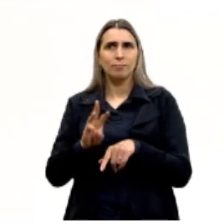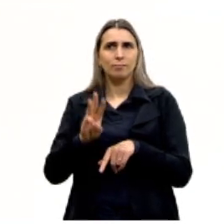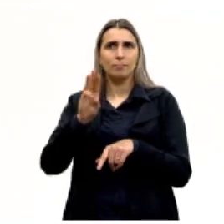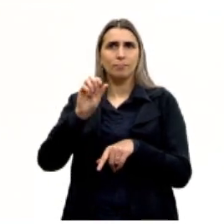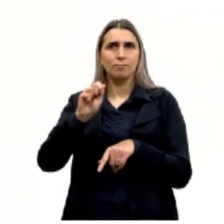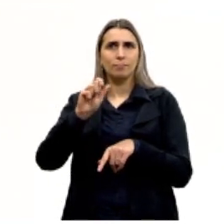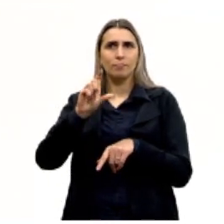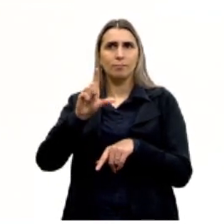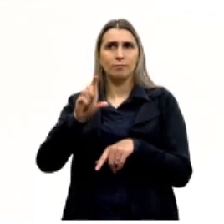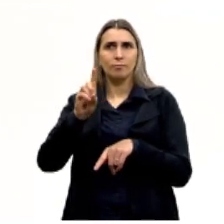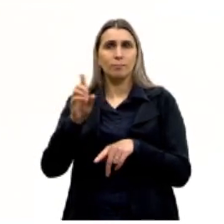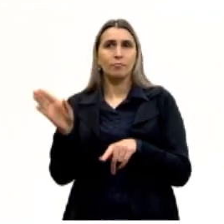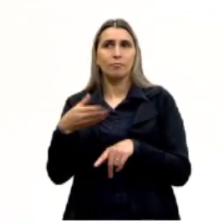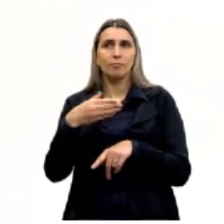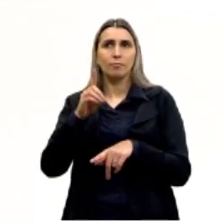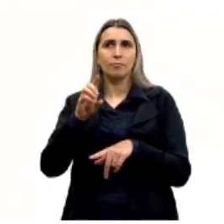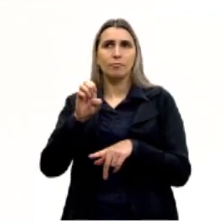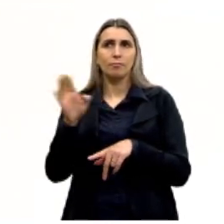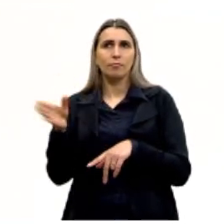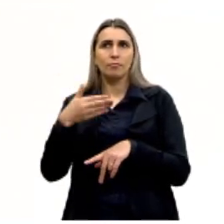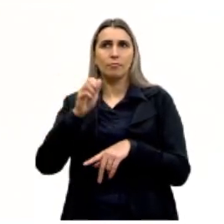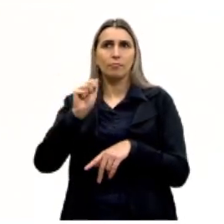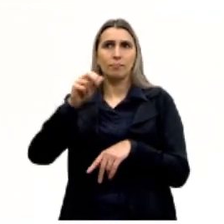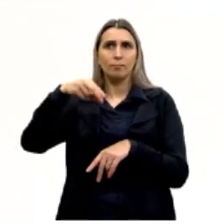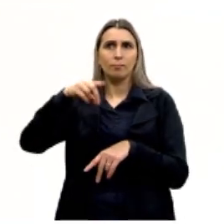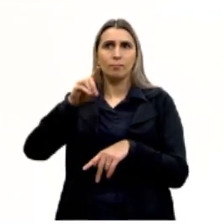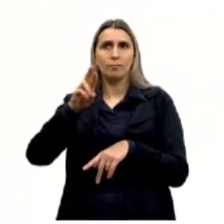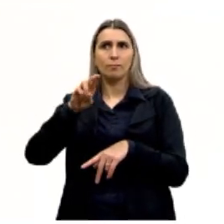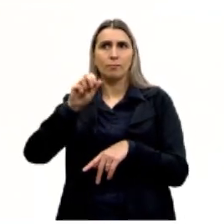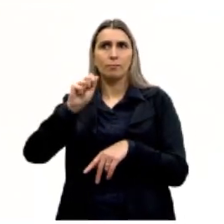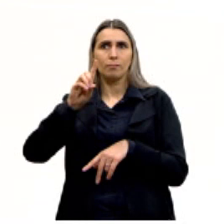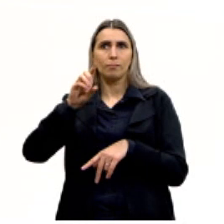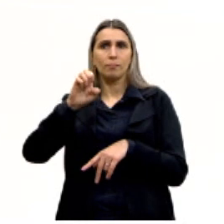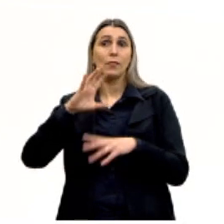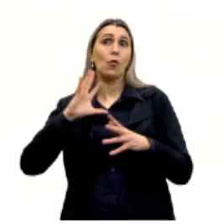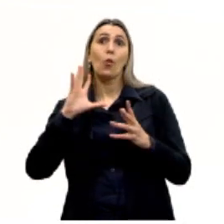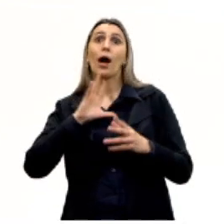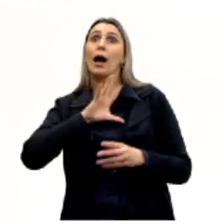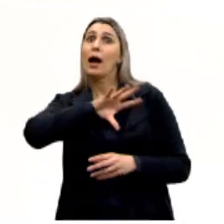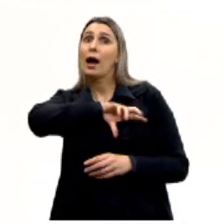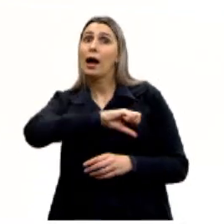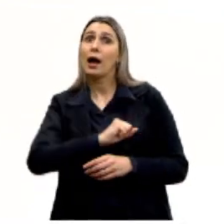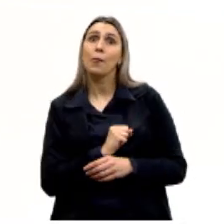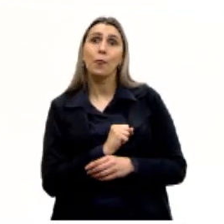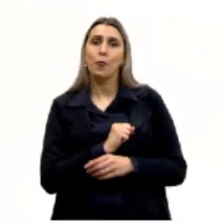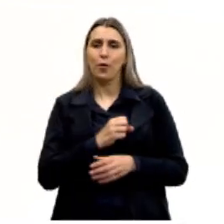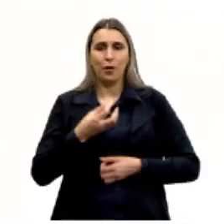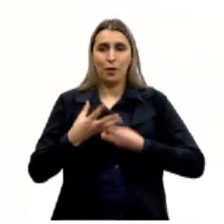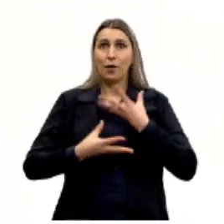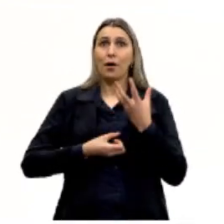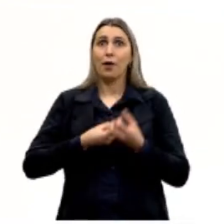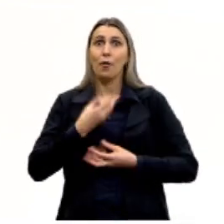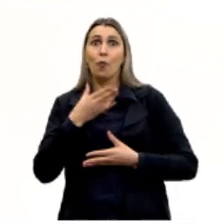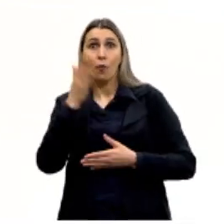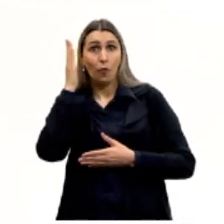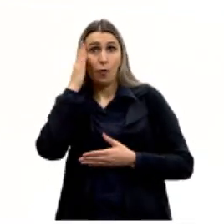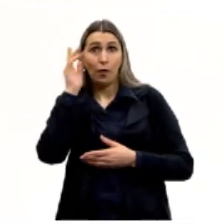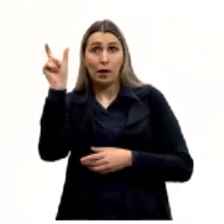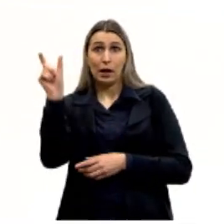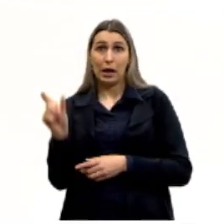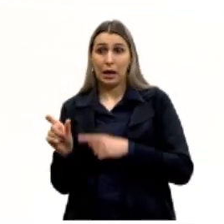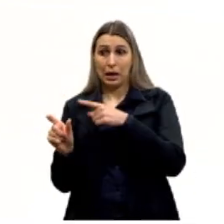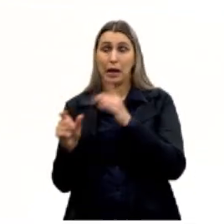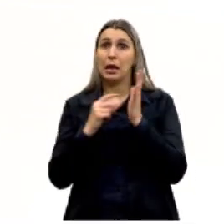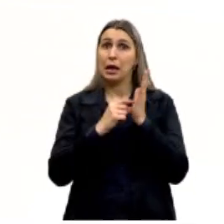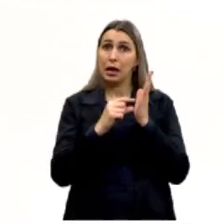Andrade eu adoro este poema aqui porque como vocês sabem o Oswald de